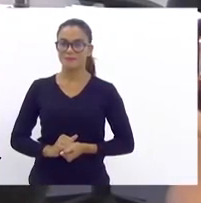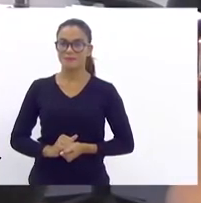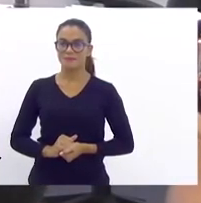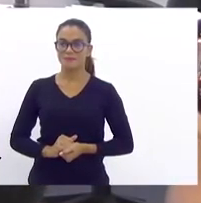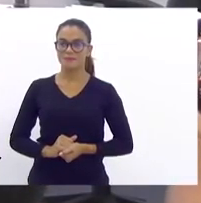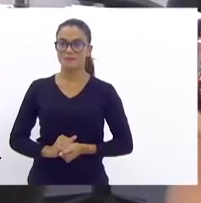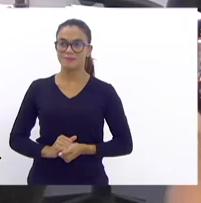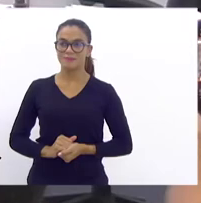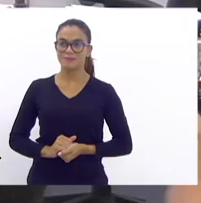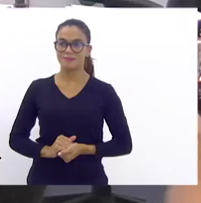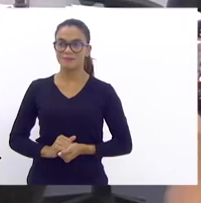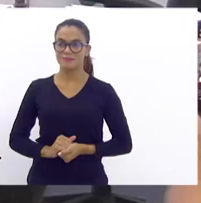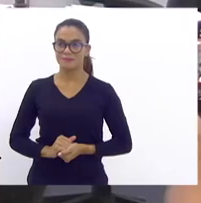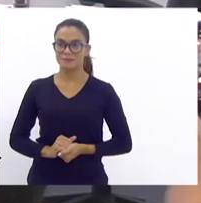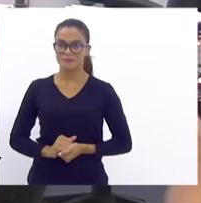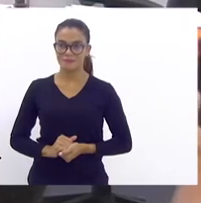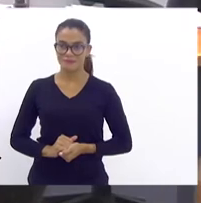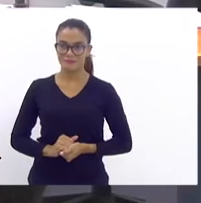Geraldo